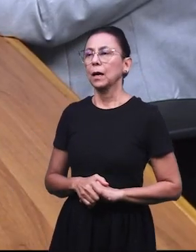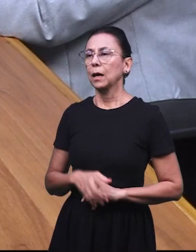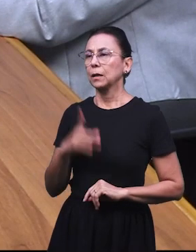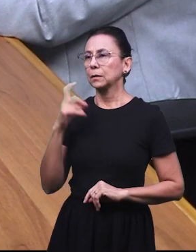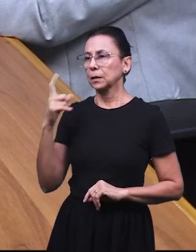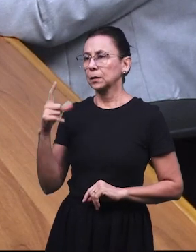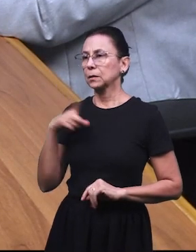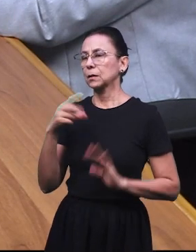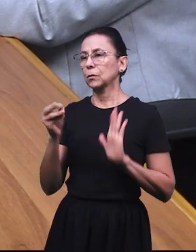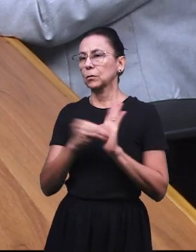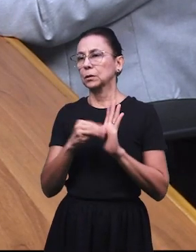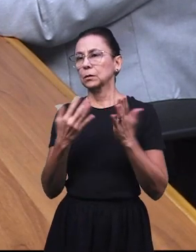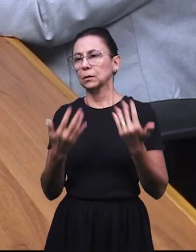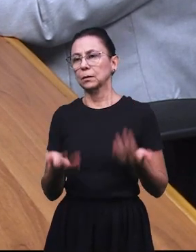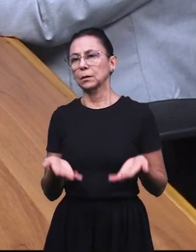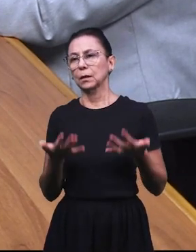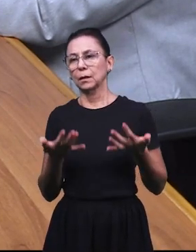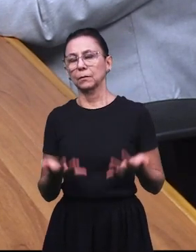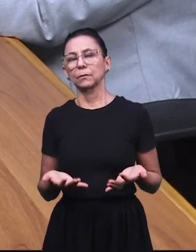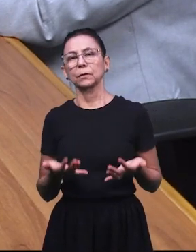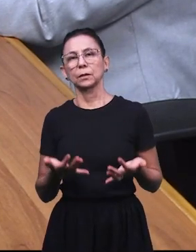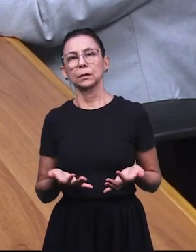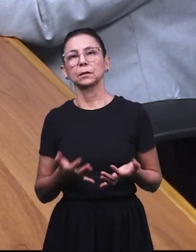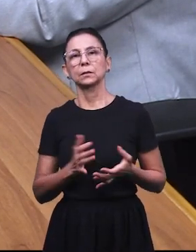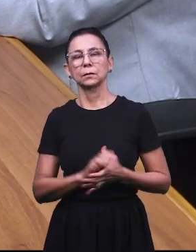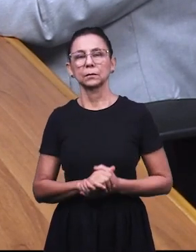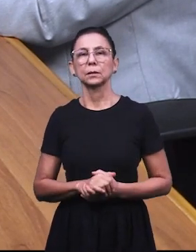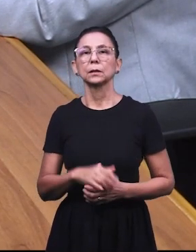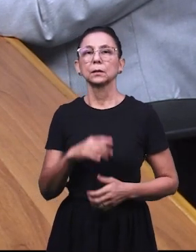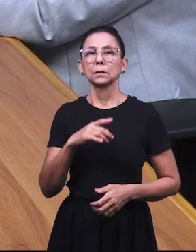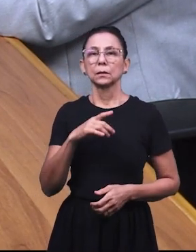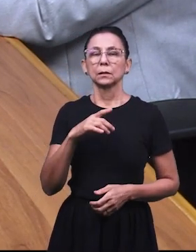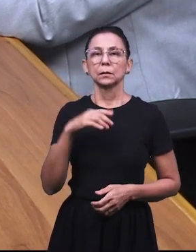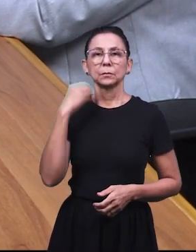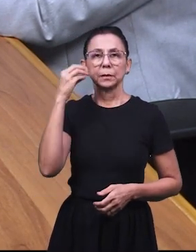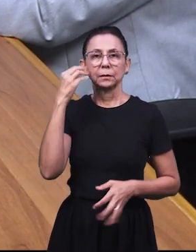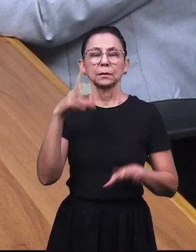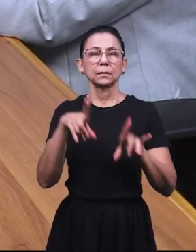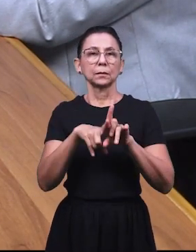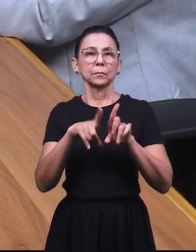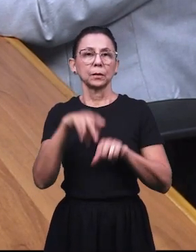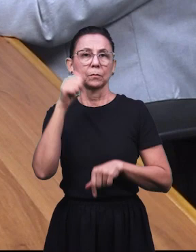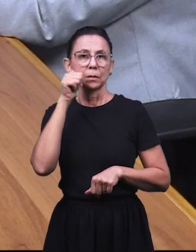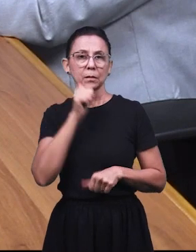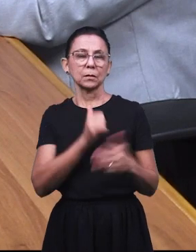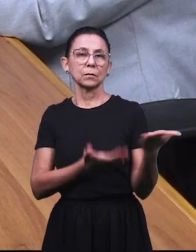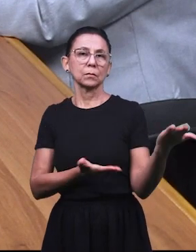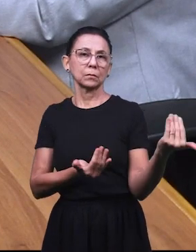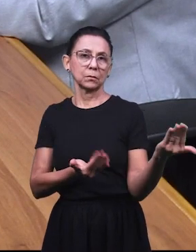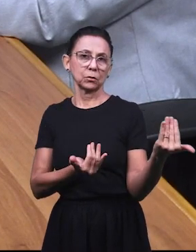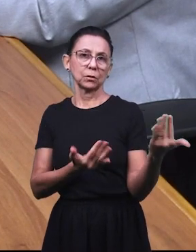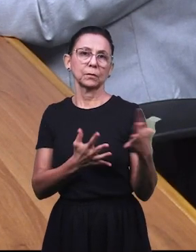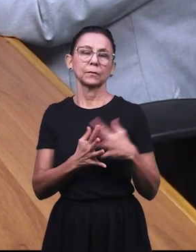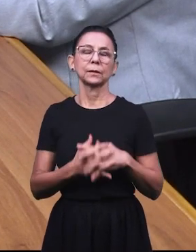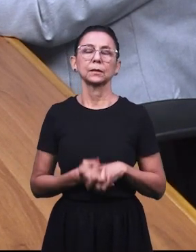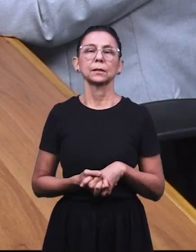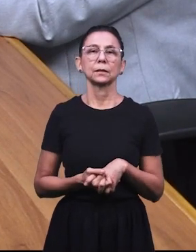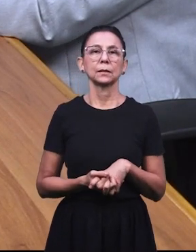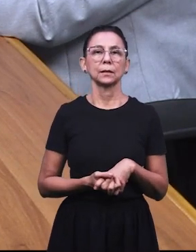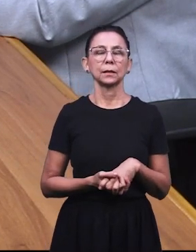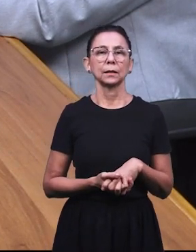interessante a respeito de ter um conteúdo leve, né? Uma das experiências também foi uma irmã, uma